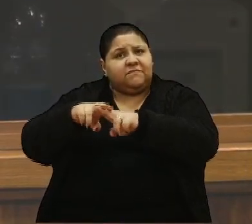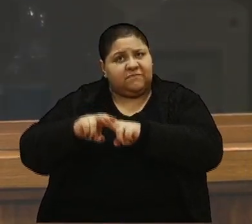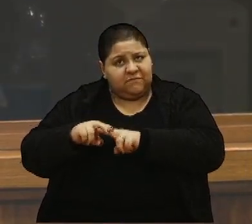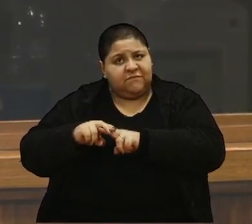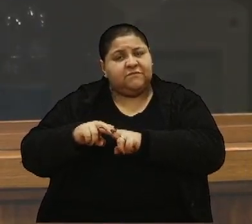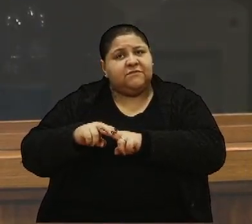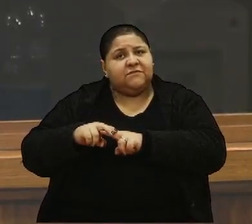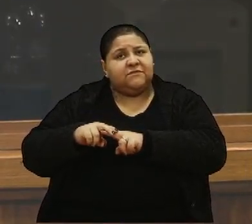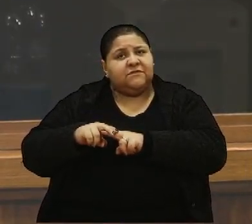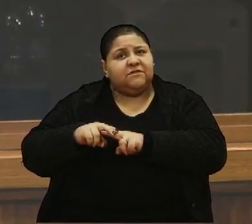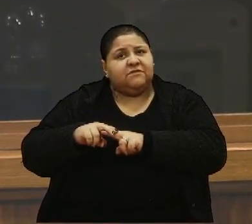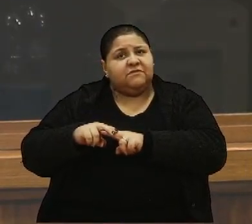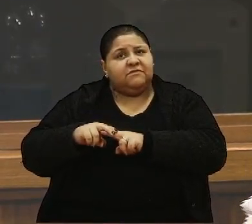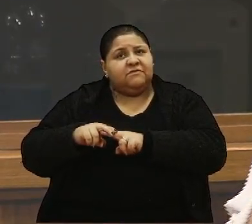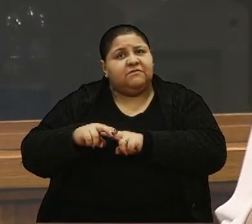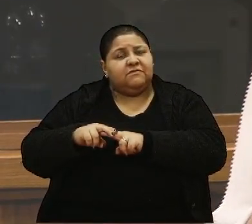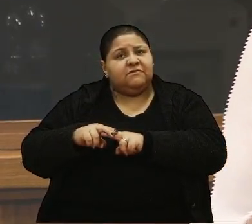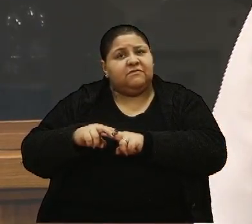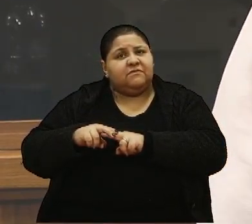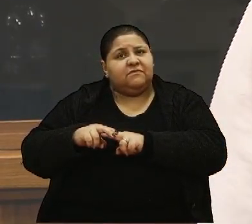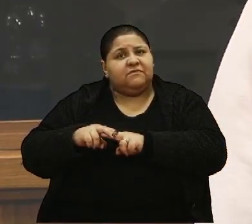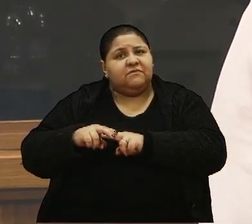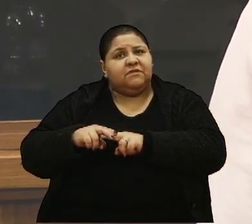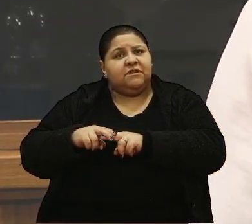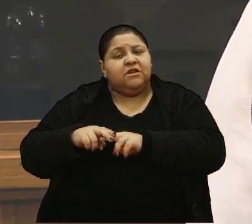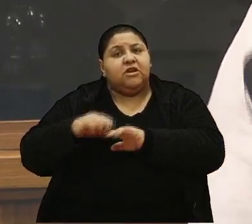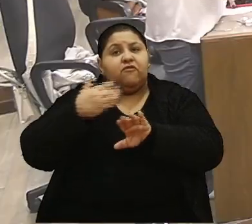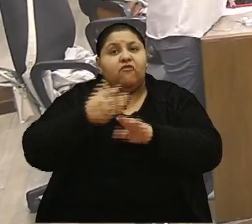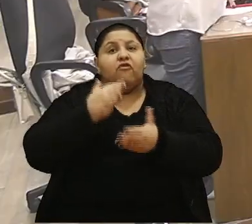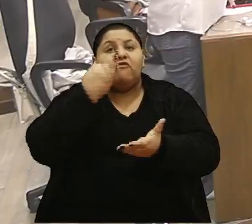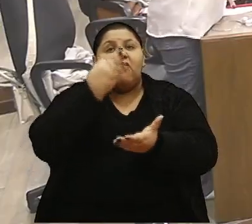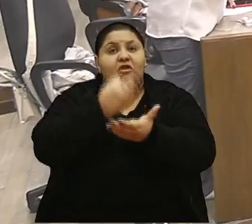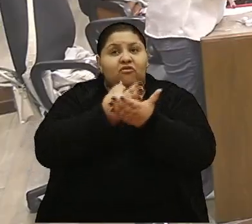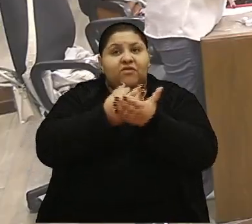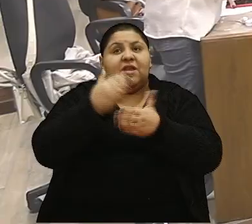isso, eu declaro o voto na abstenção. Obrigado, vereadora